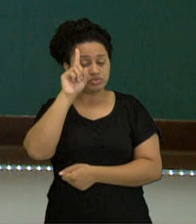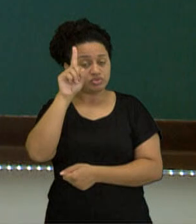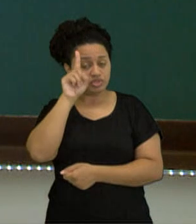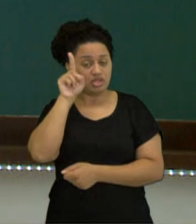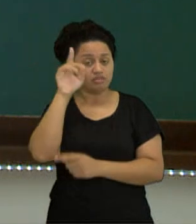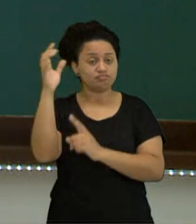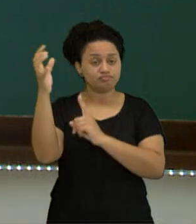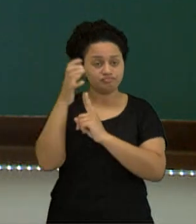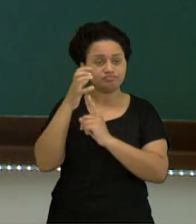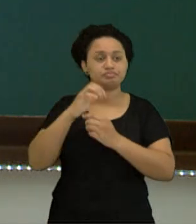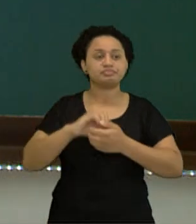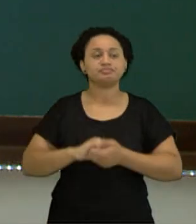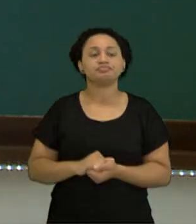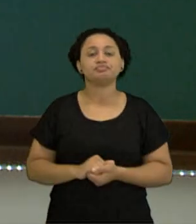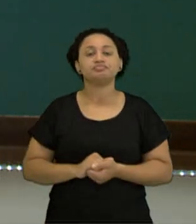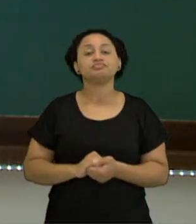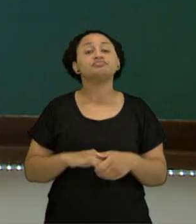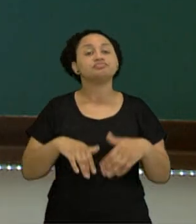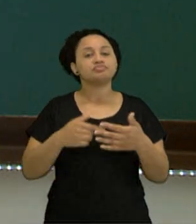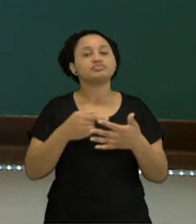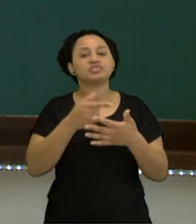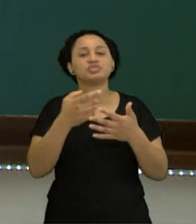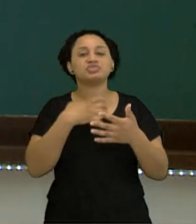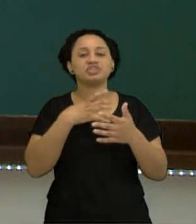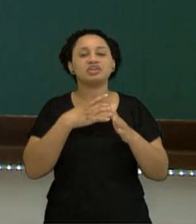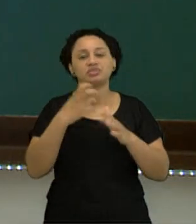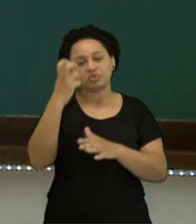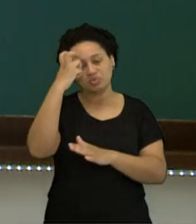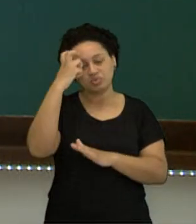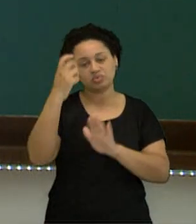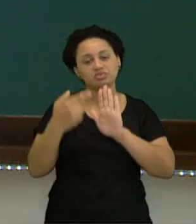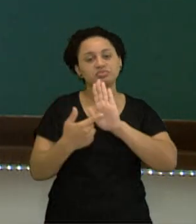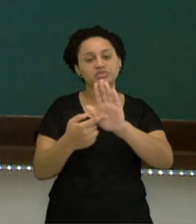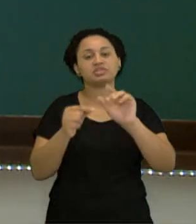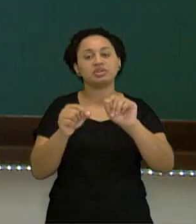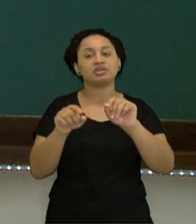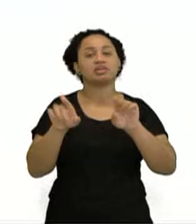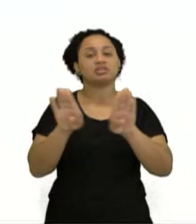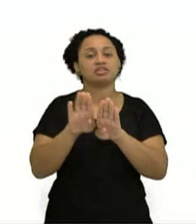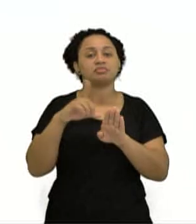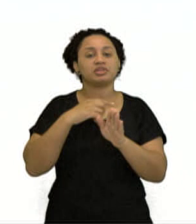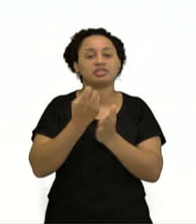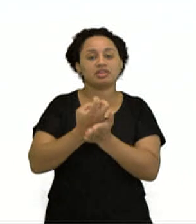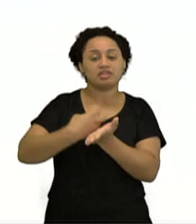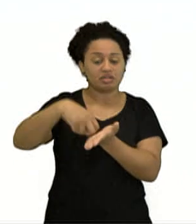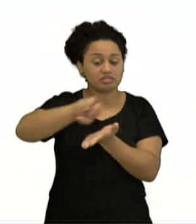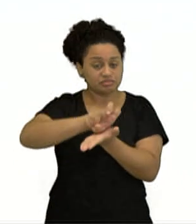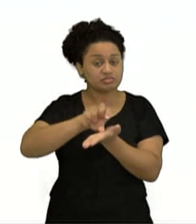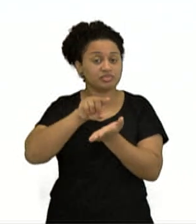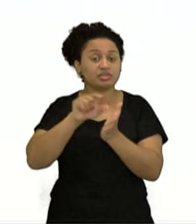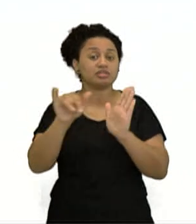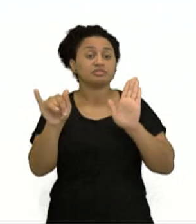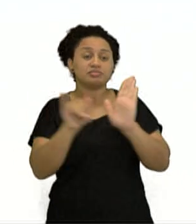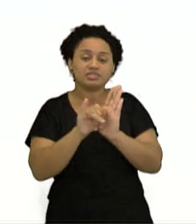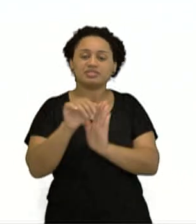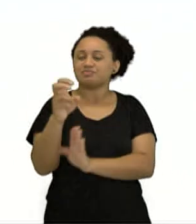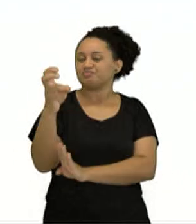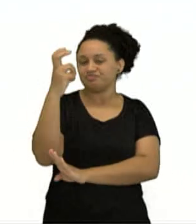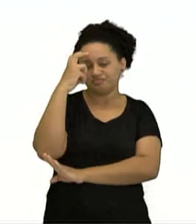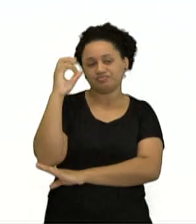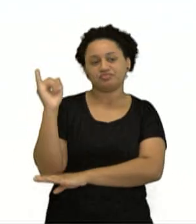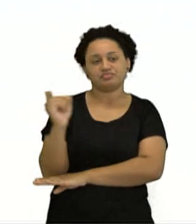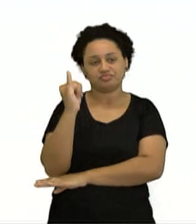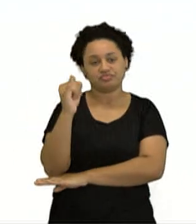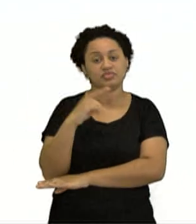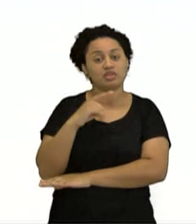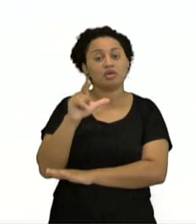e afrodescendentes. Entre essas expressões culturais, nós temos a capoeira como uma identidade cultural muito importante